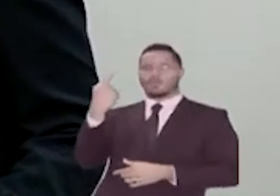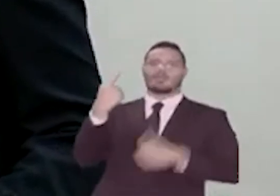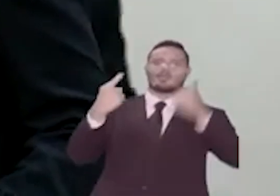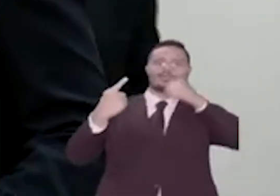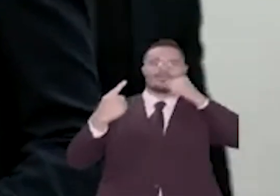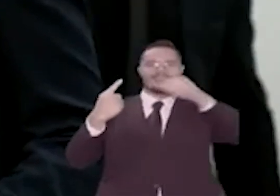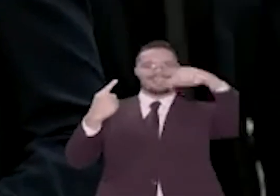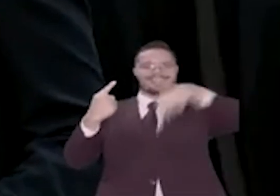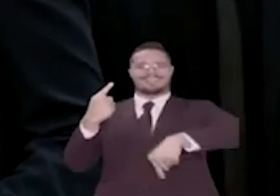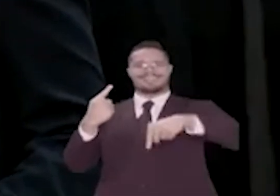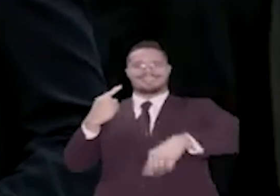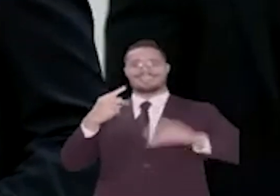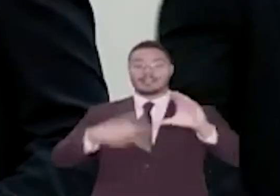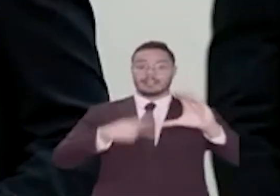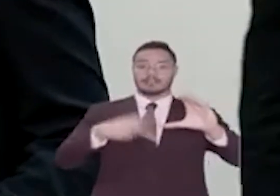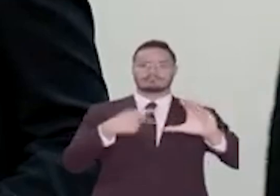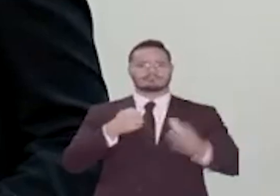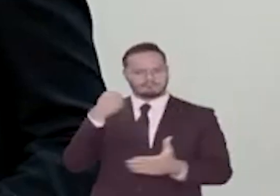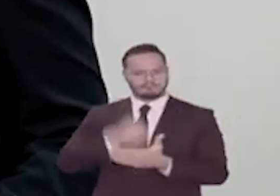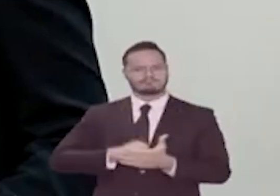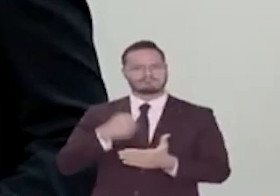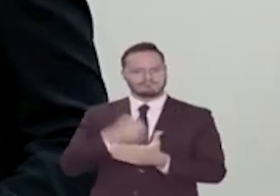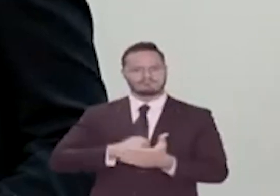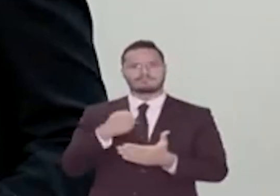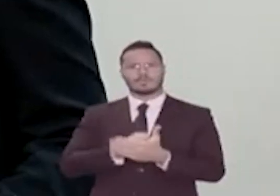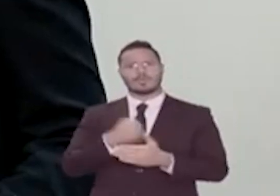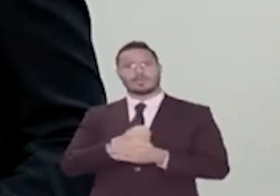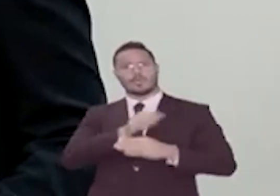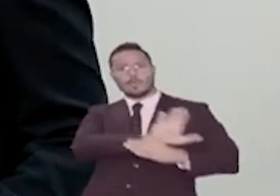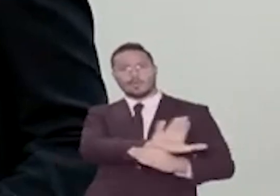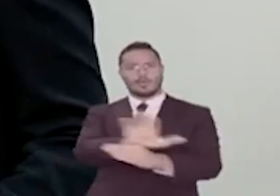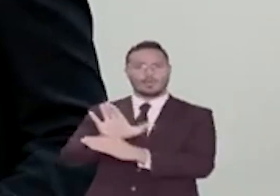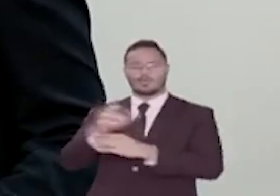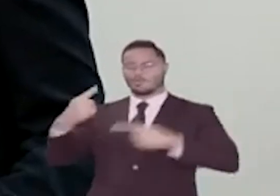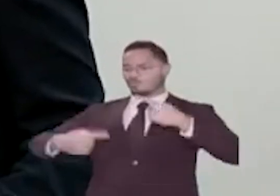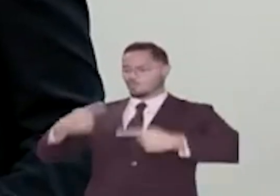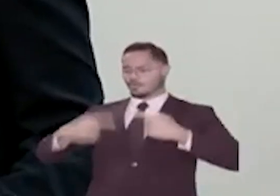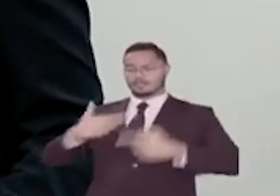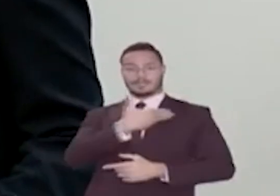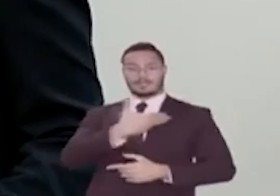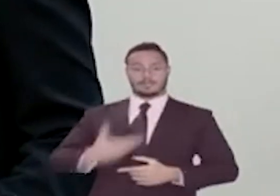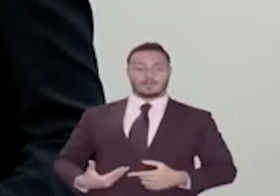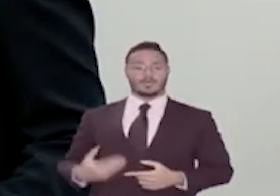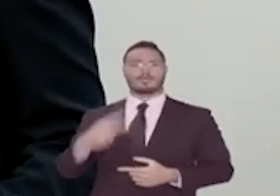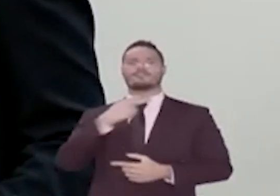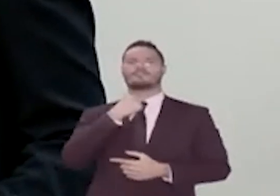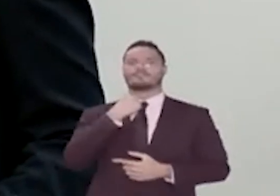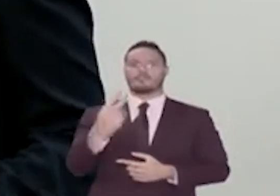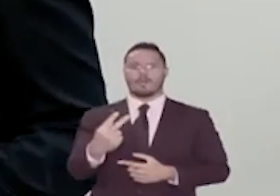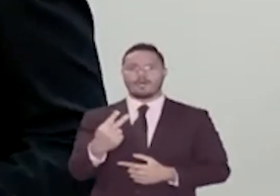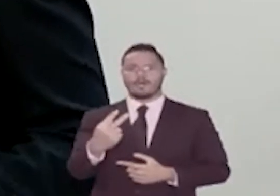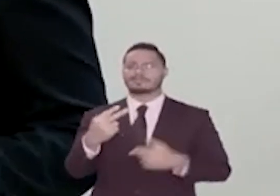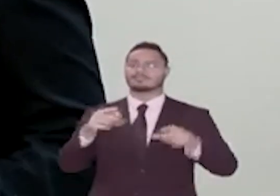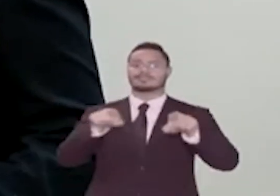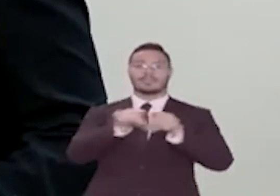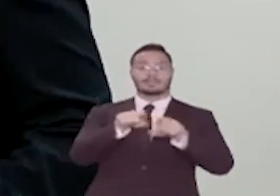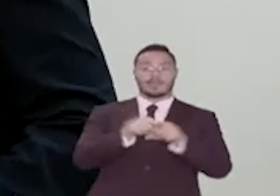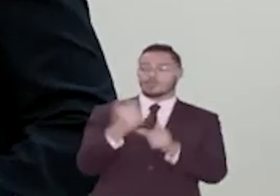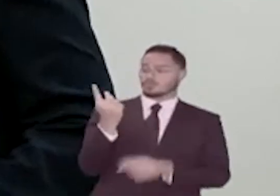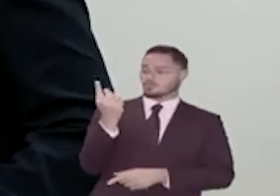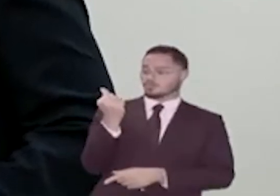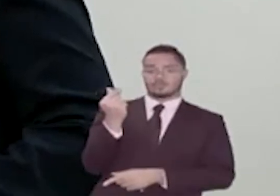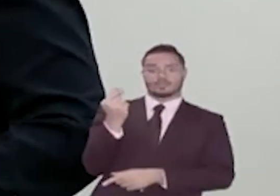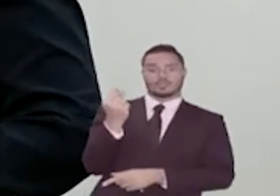anos para construir essa política pública no nosso município, com a nossa voz, com o orçamento, destinando todos os